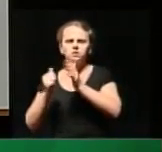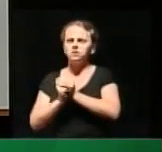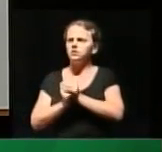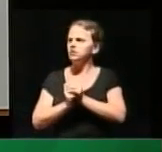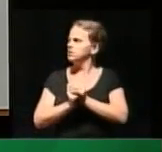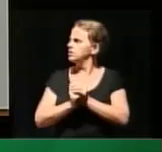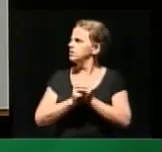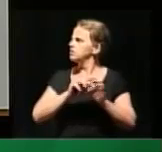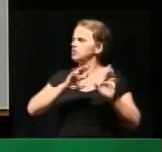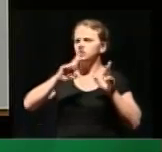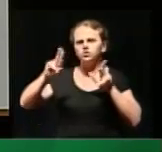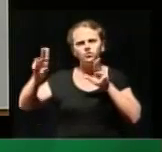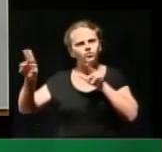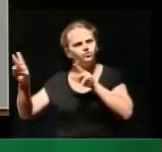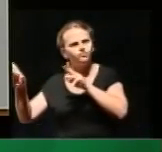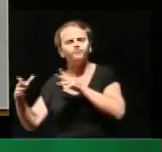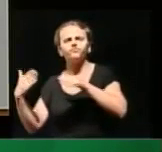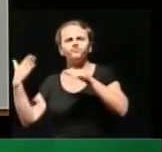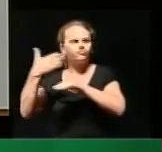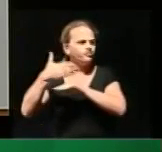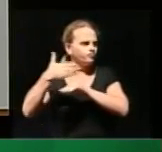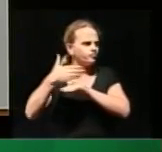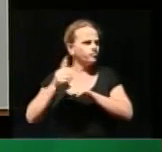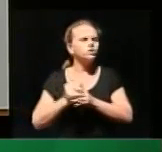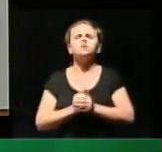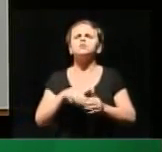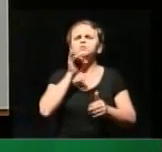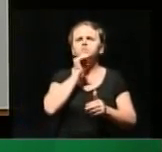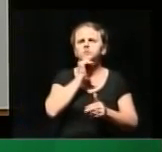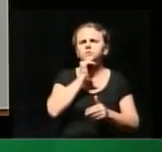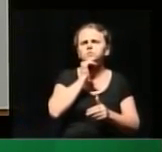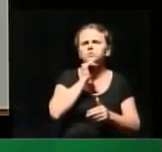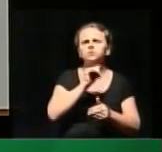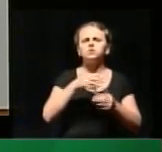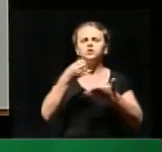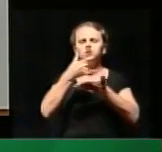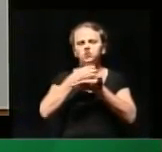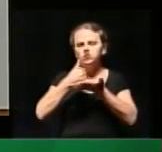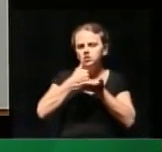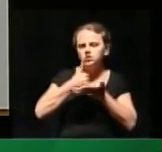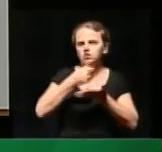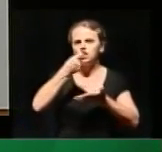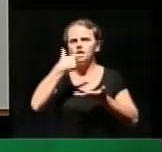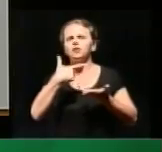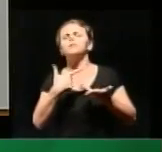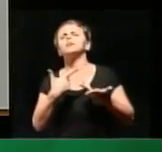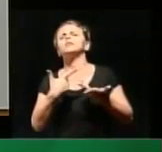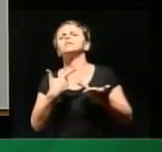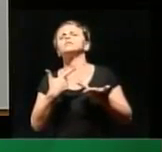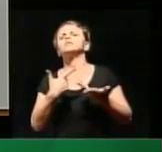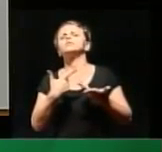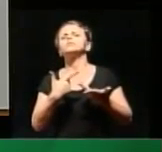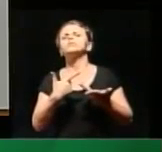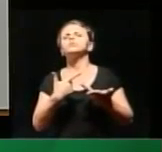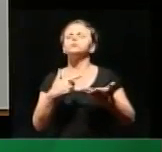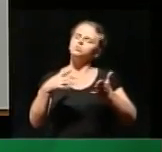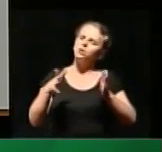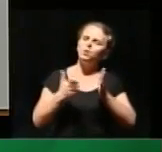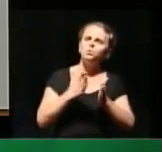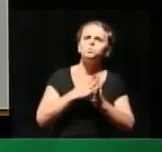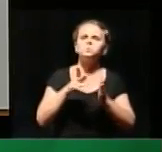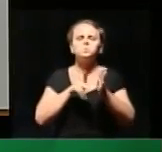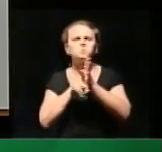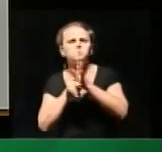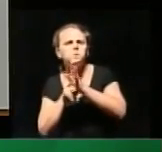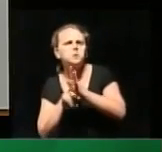diferentes intervenções biomédicas em vários estudos. Tá certo? Alguns deles tinham dados discordantes e tal,